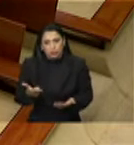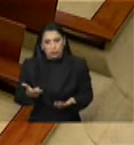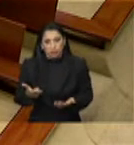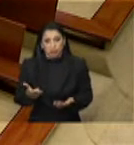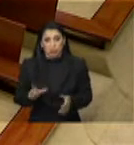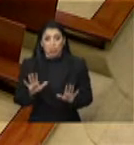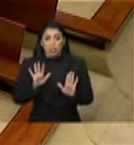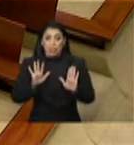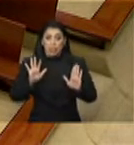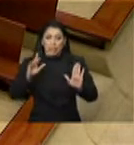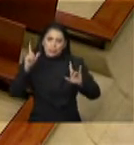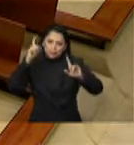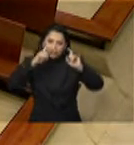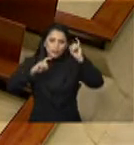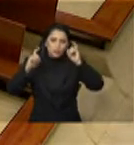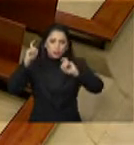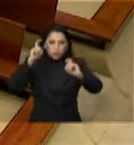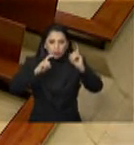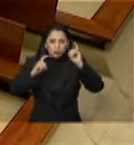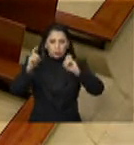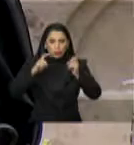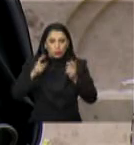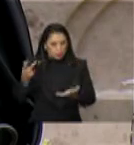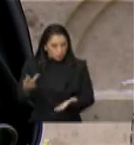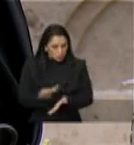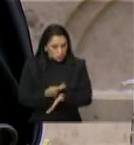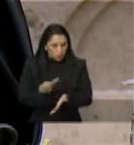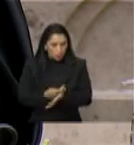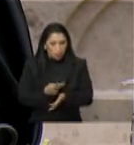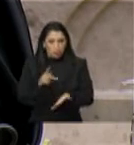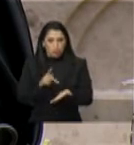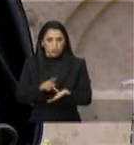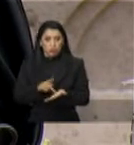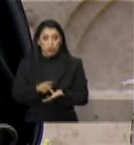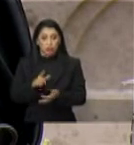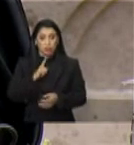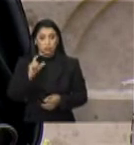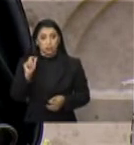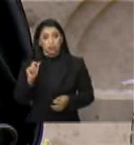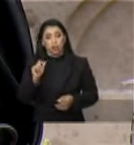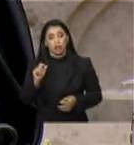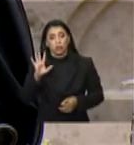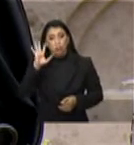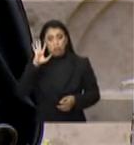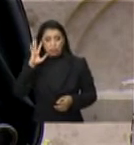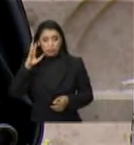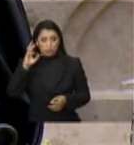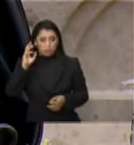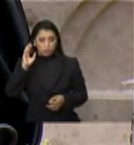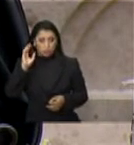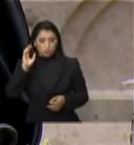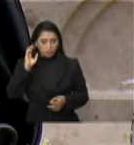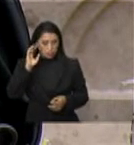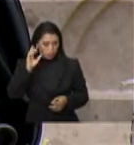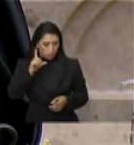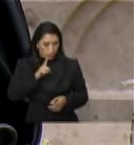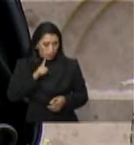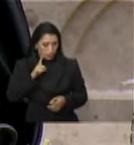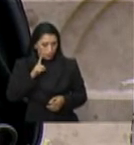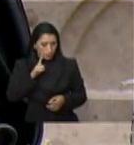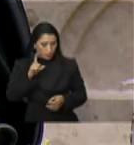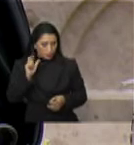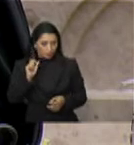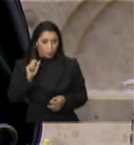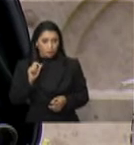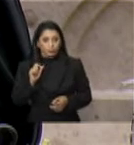preocupa nos a questão do erro de fato afinal de contas dentre as ações rescisórias dentre as ações decisórias